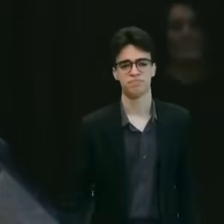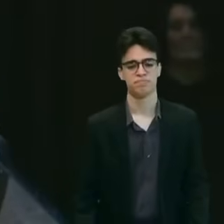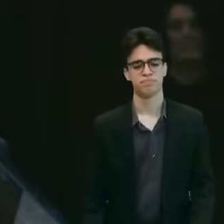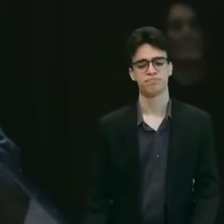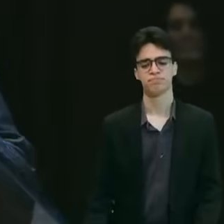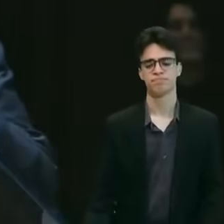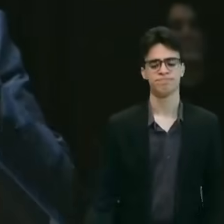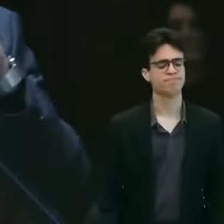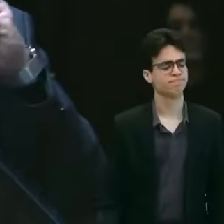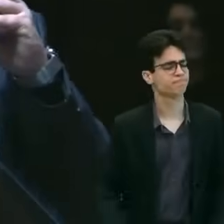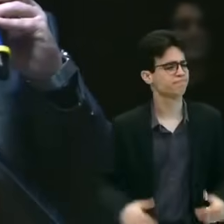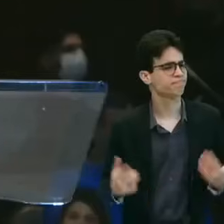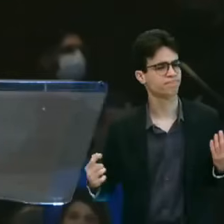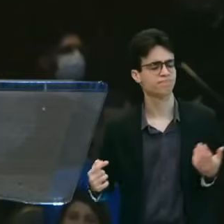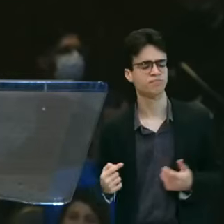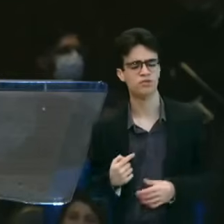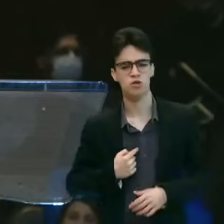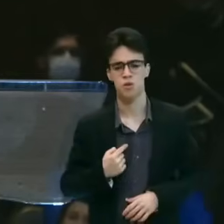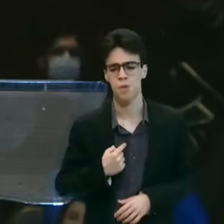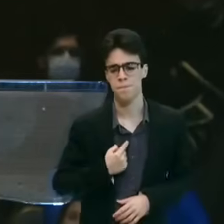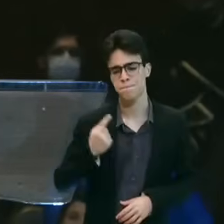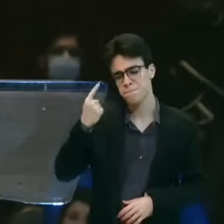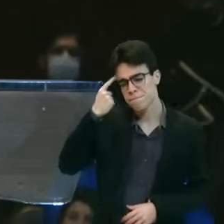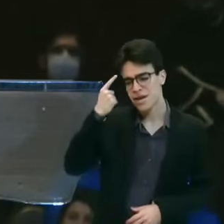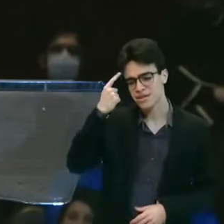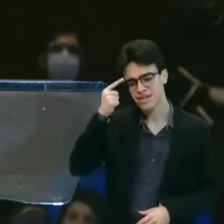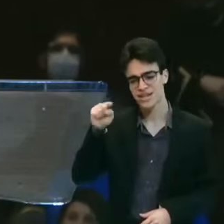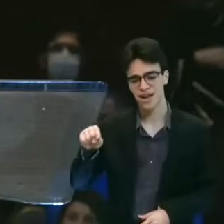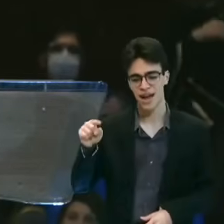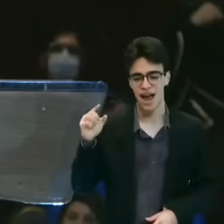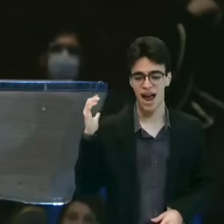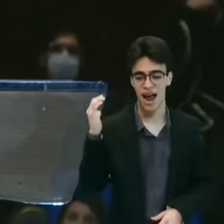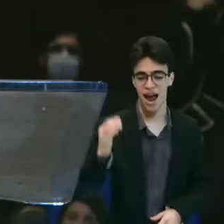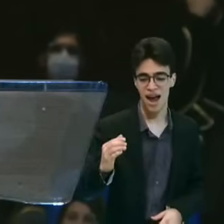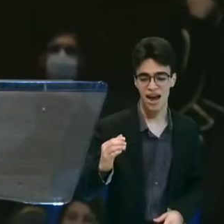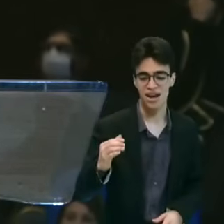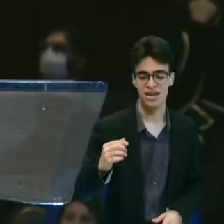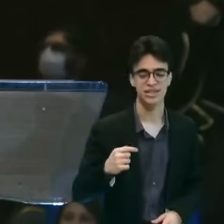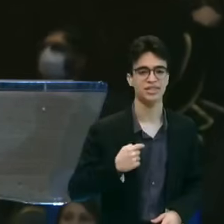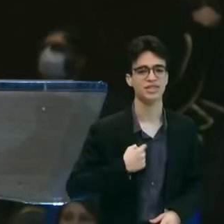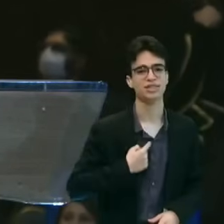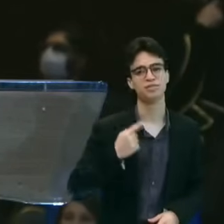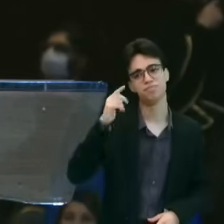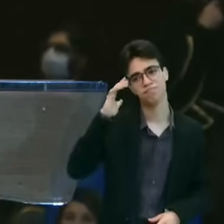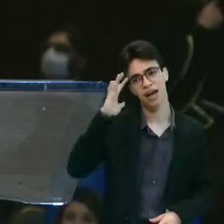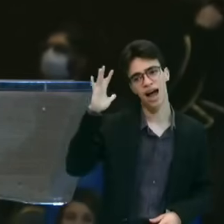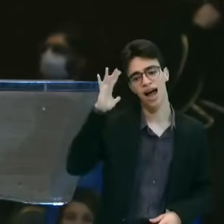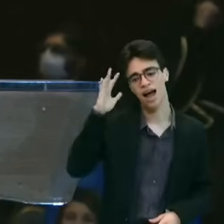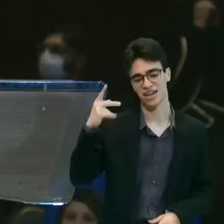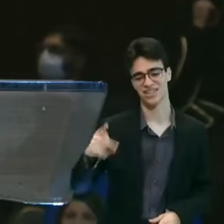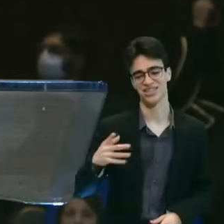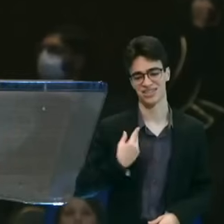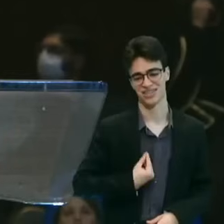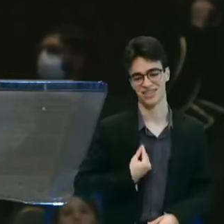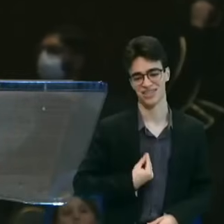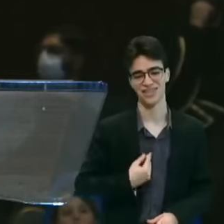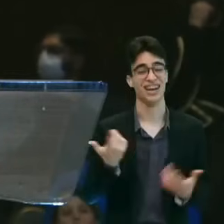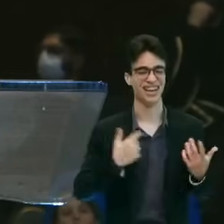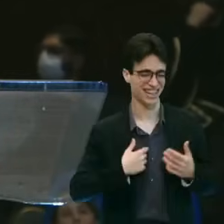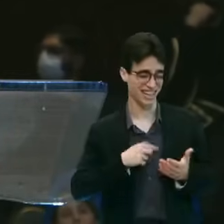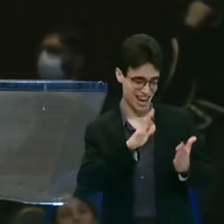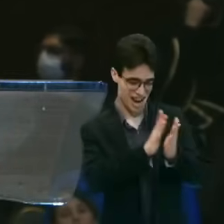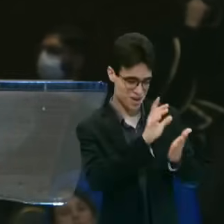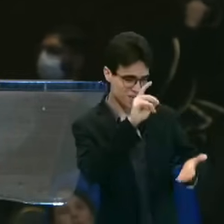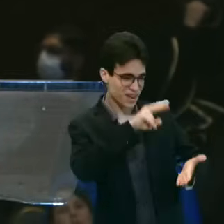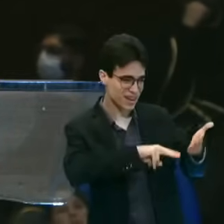E aí quando eu estava pensando aqui em Caim, eu fiquei imaginando a vida dele, né? Você sabe que eu leio a Bíblia imaginando